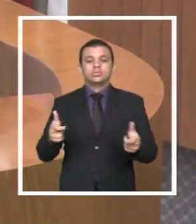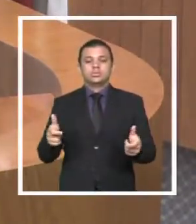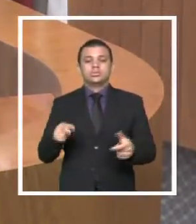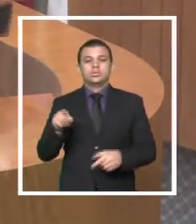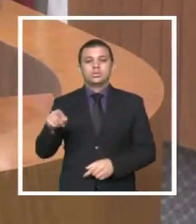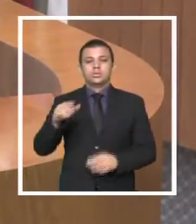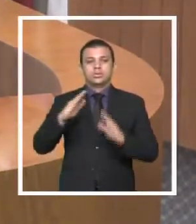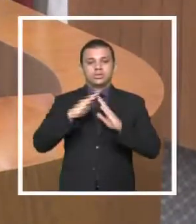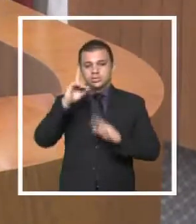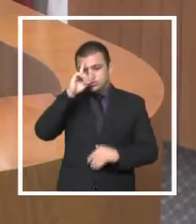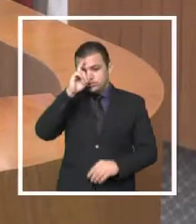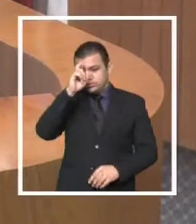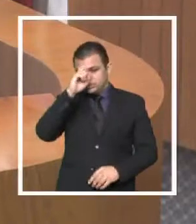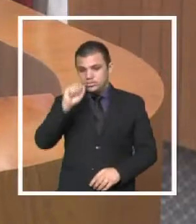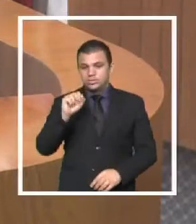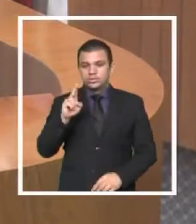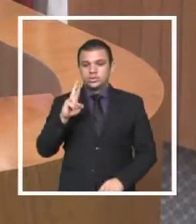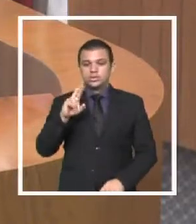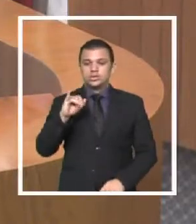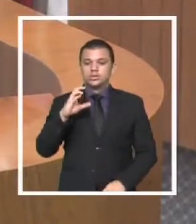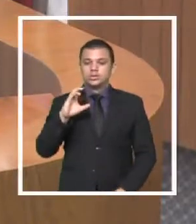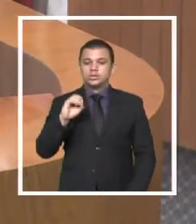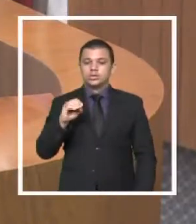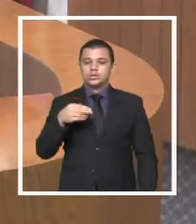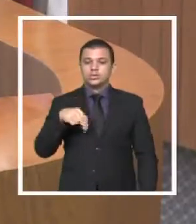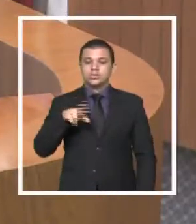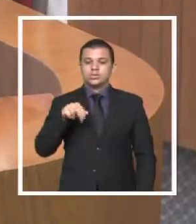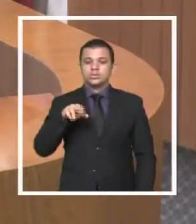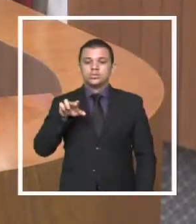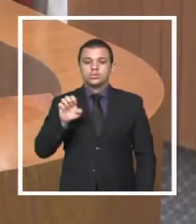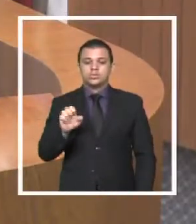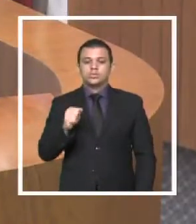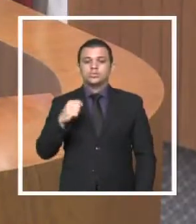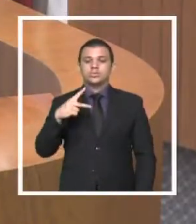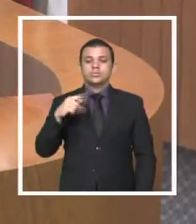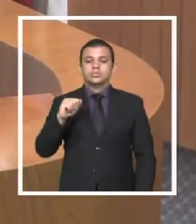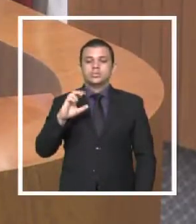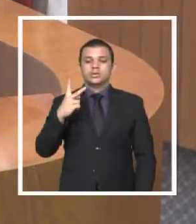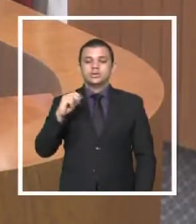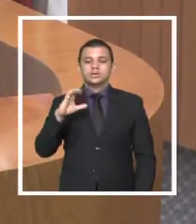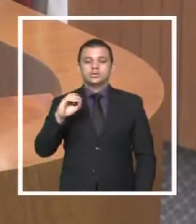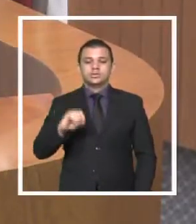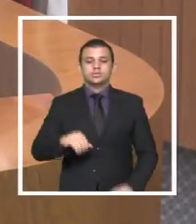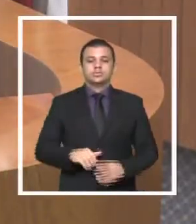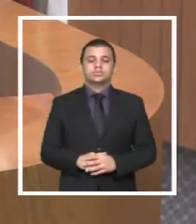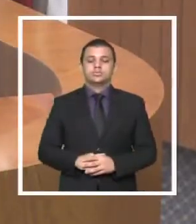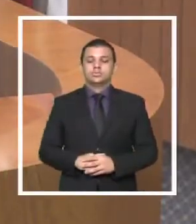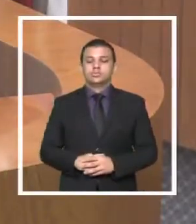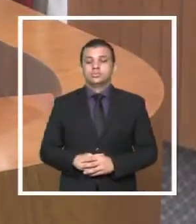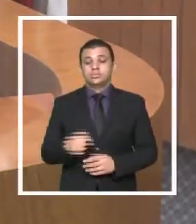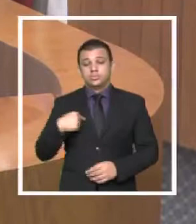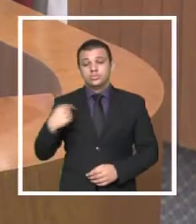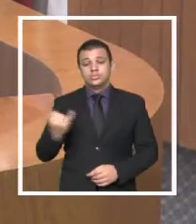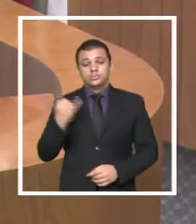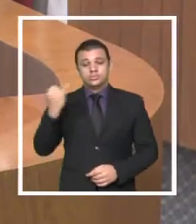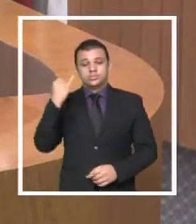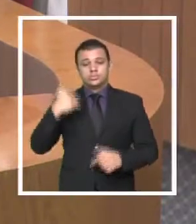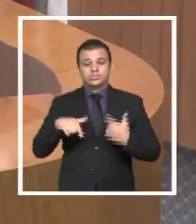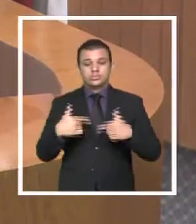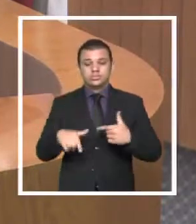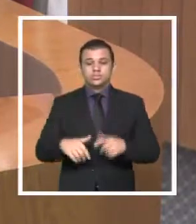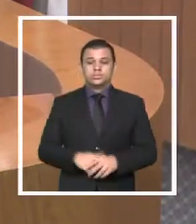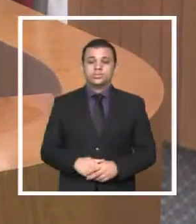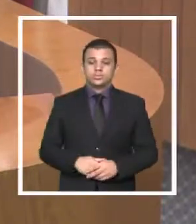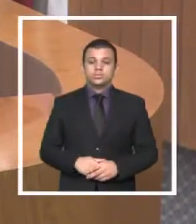Hospital Larico Nunes Pacheco. E por isso eu posso dizer que eu fui importante nesse processo. Para concluir, senhor presidente, até porque Vossa